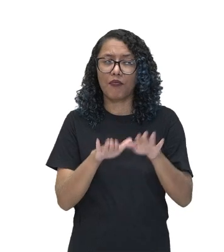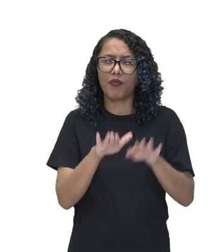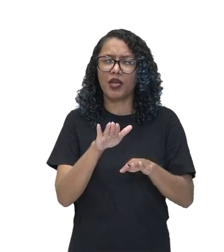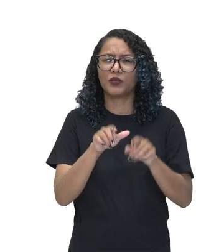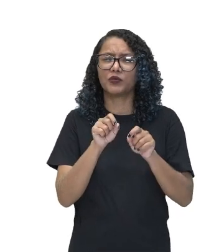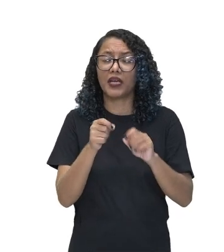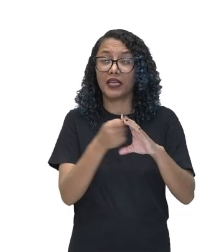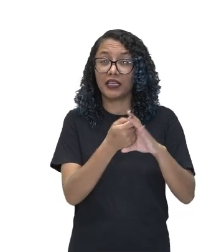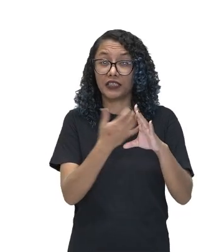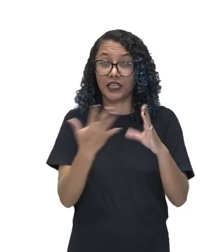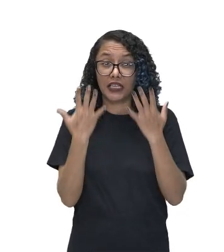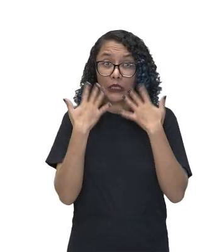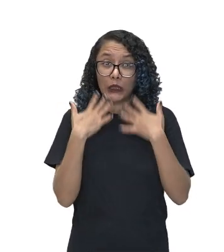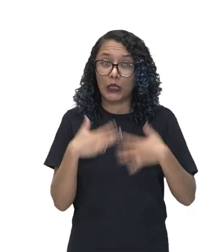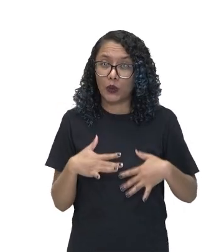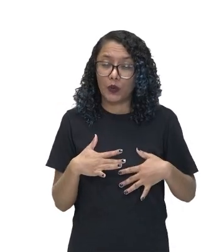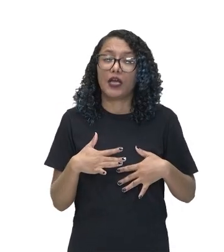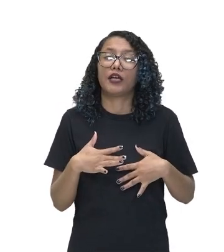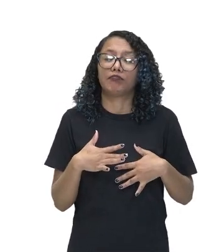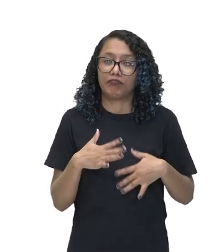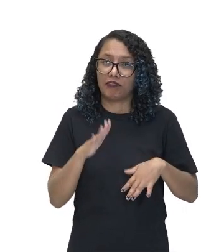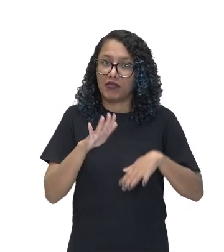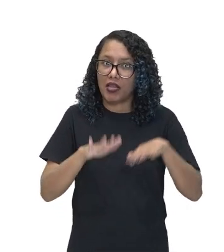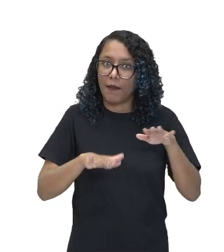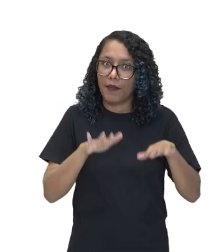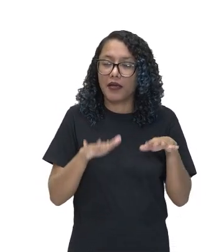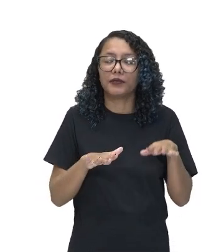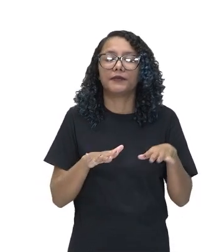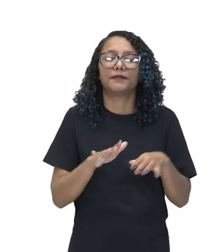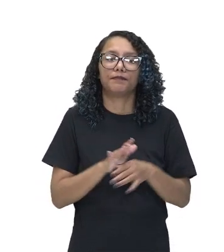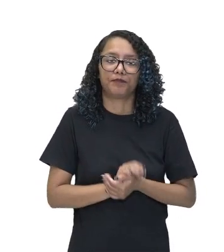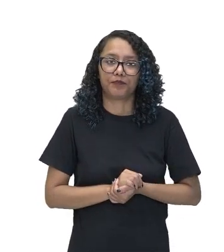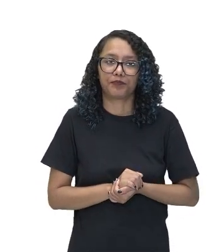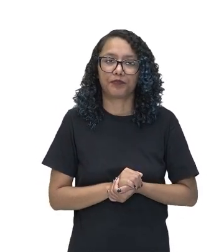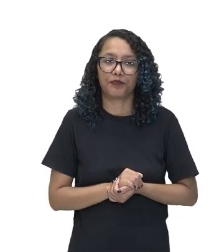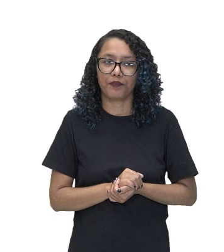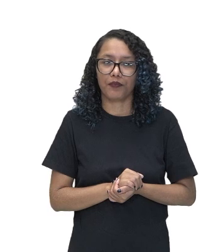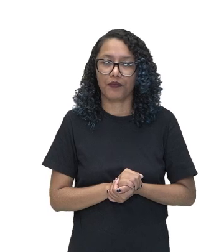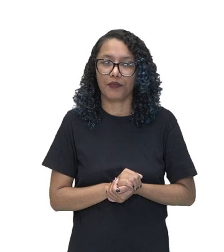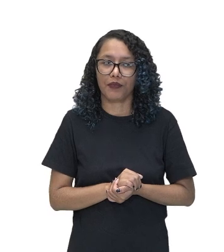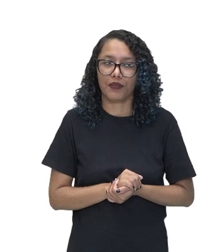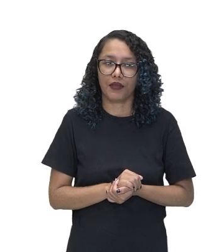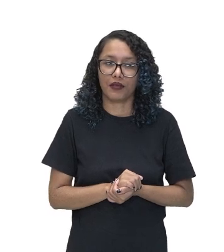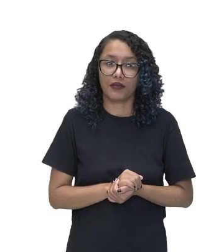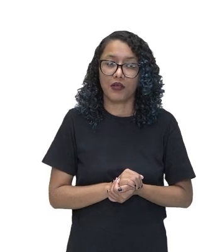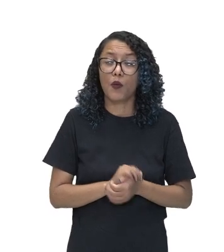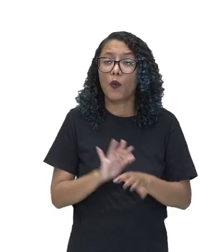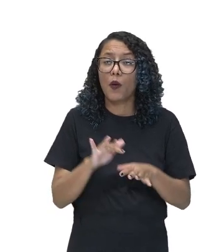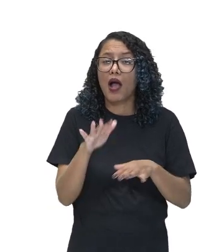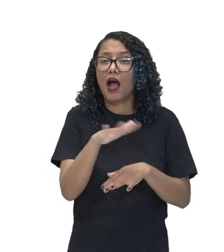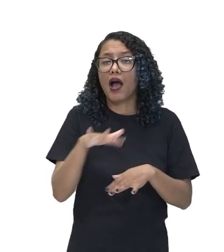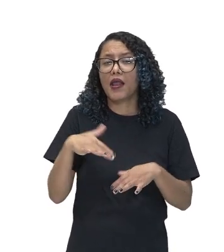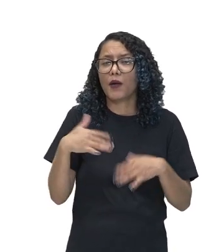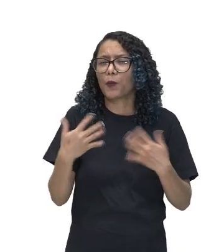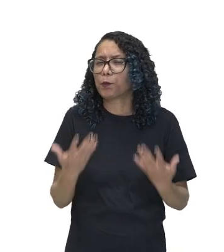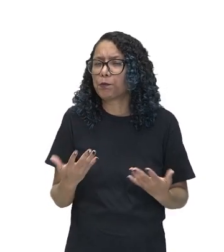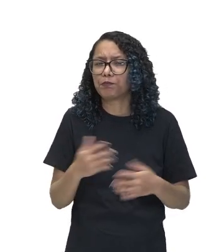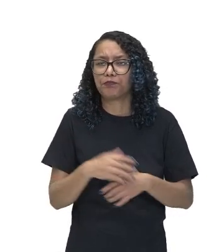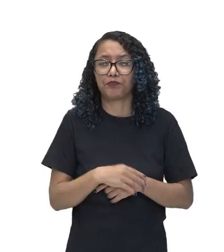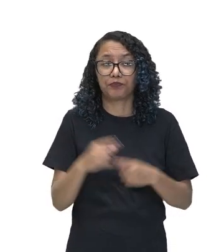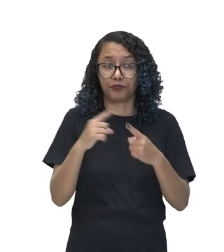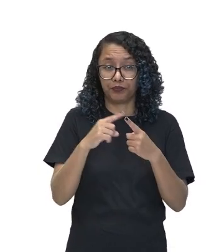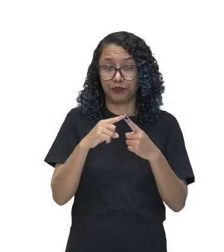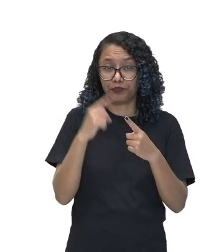suas características físicas, nas suas características naturais. Então, quais são essas áreas? Então, nós temos